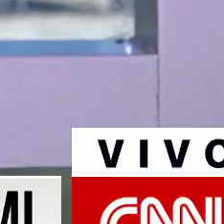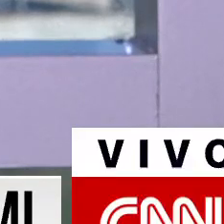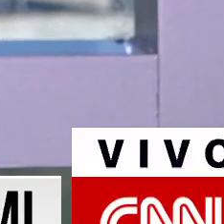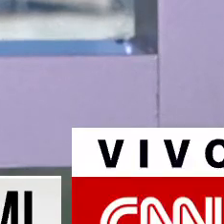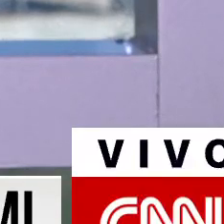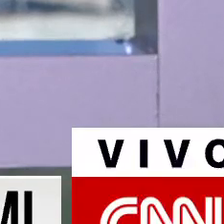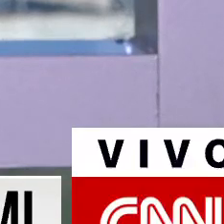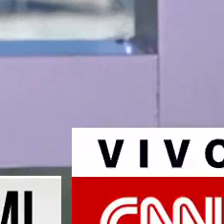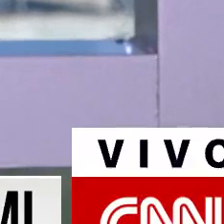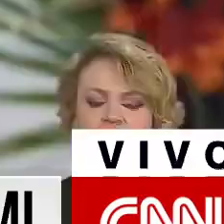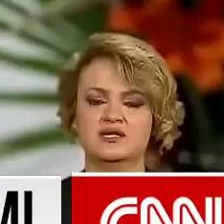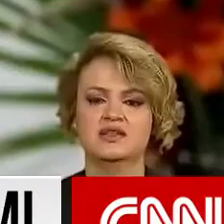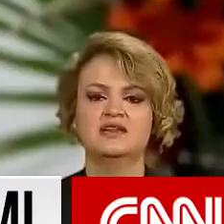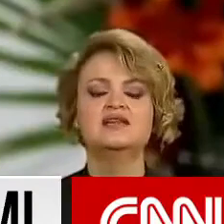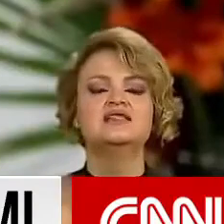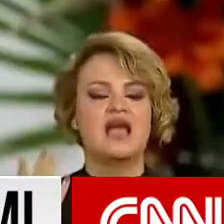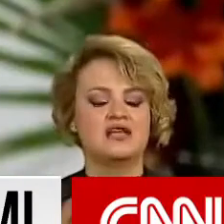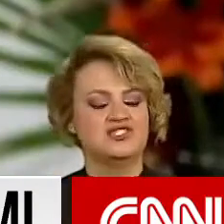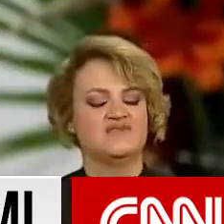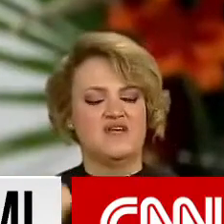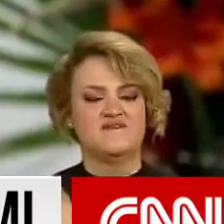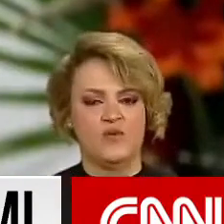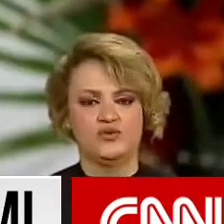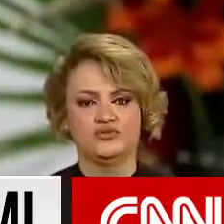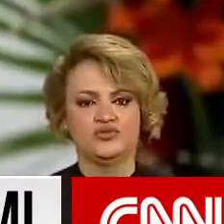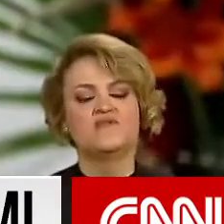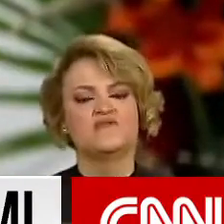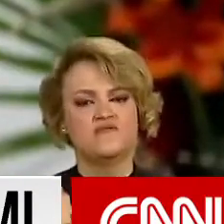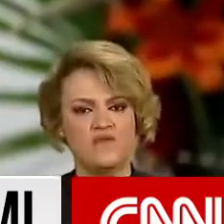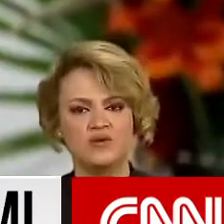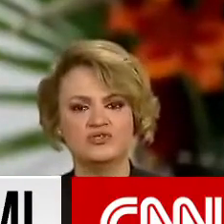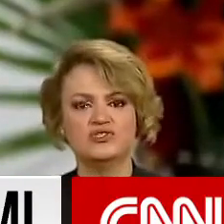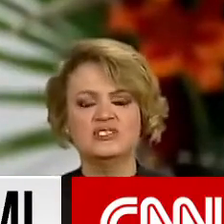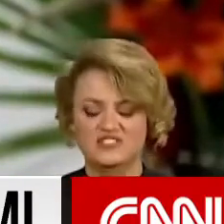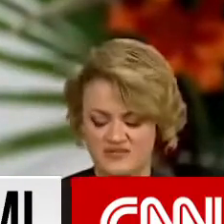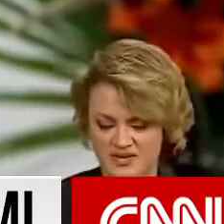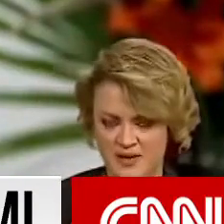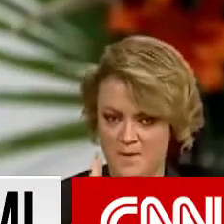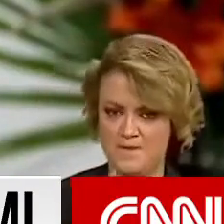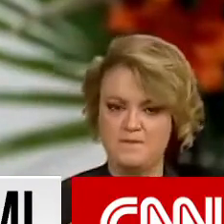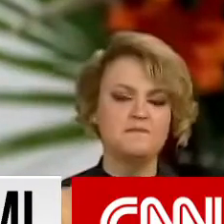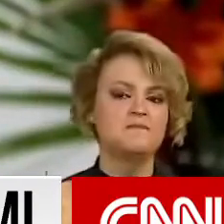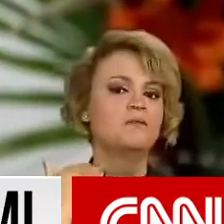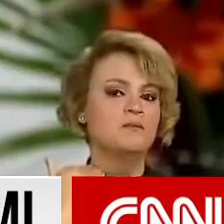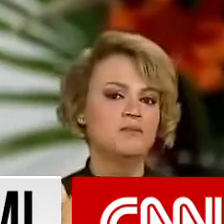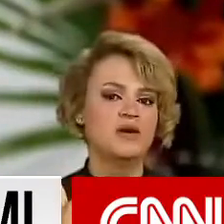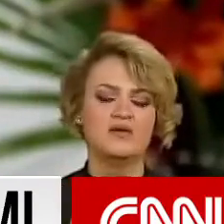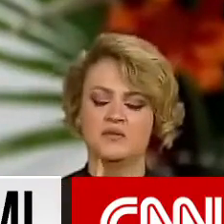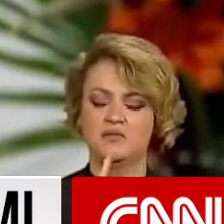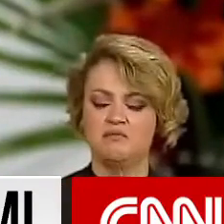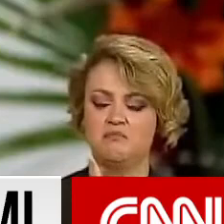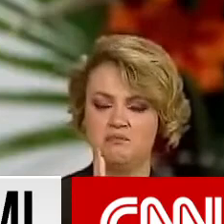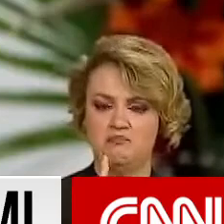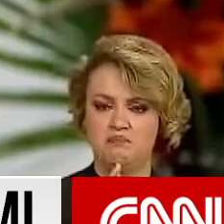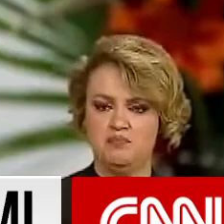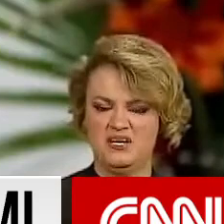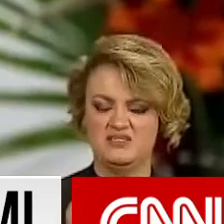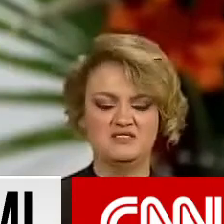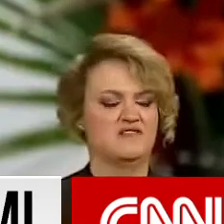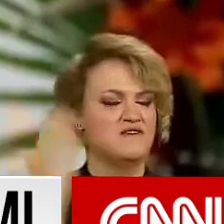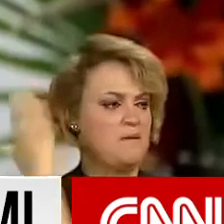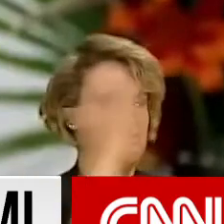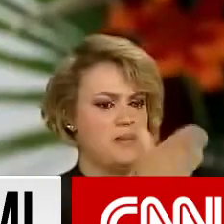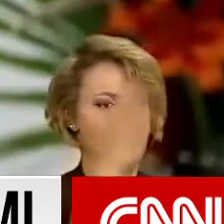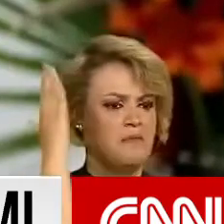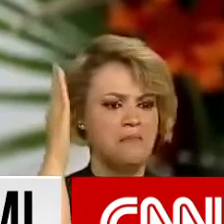credores. A gente quer criar um banco muito forte, que seja maior do que o FMI, mas que tenha outro critério de emprestar